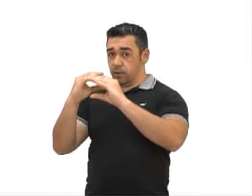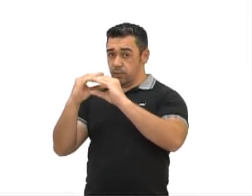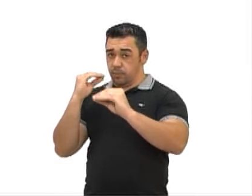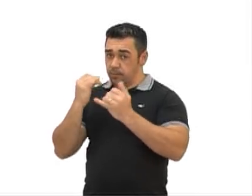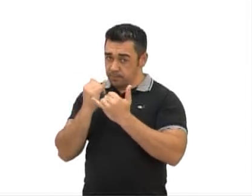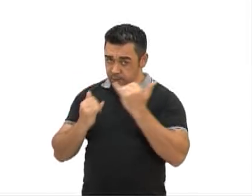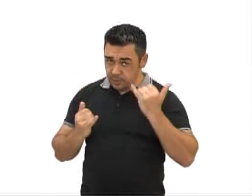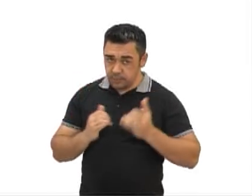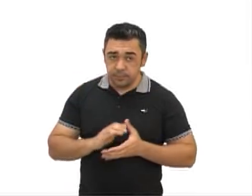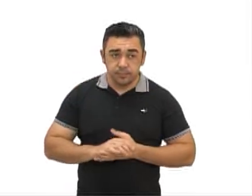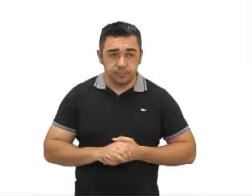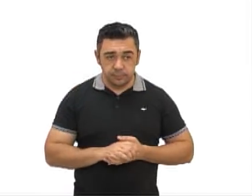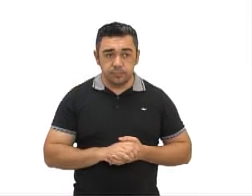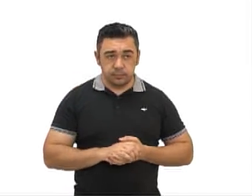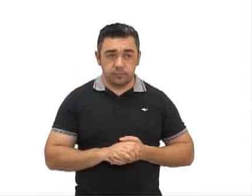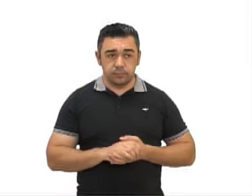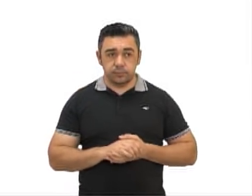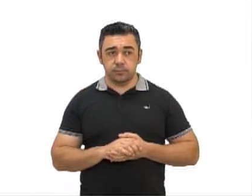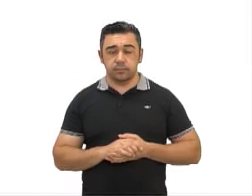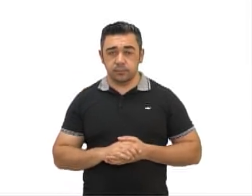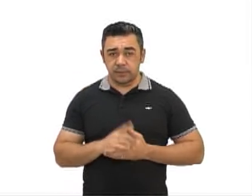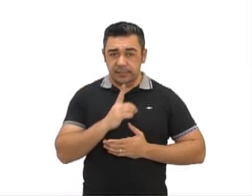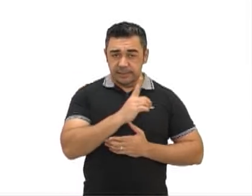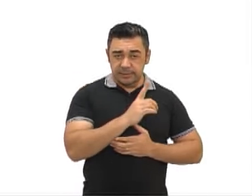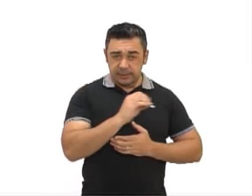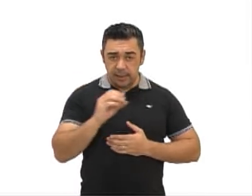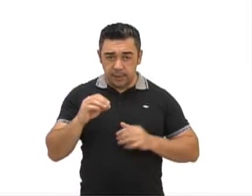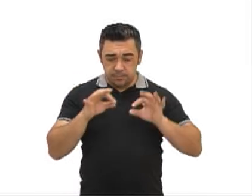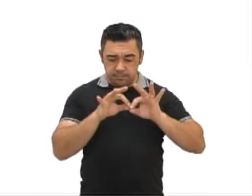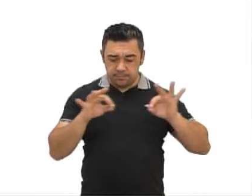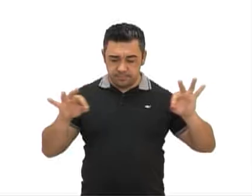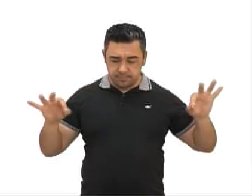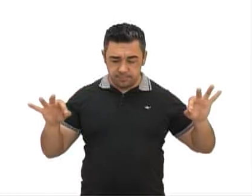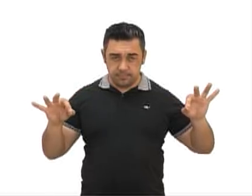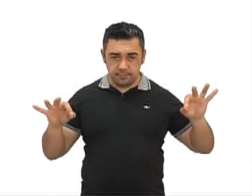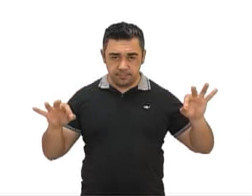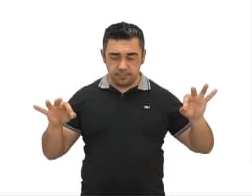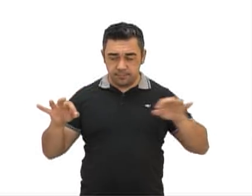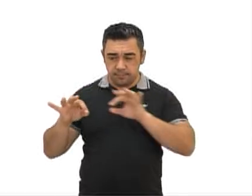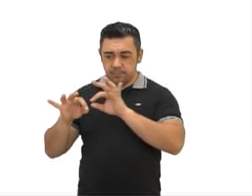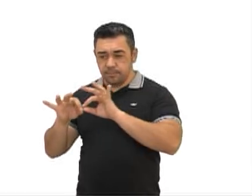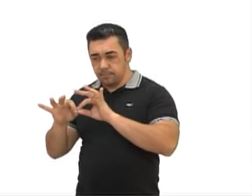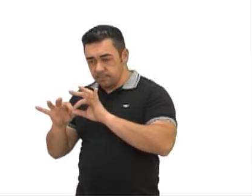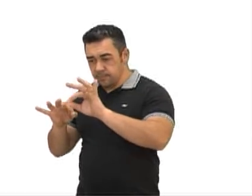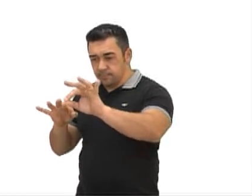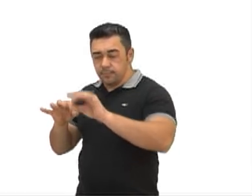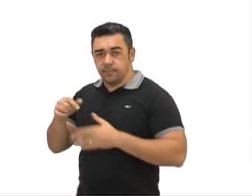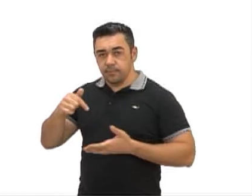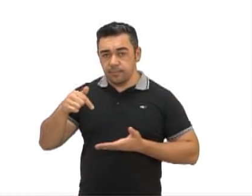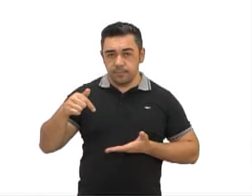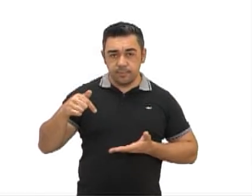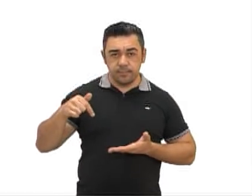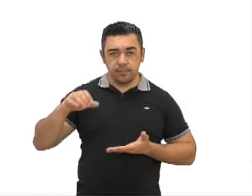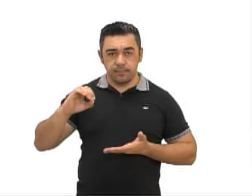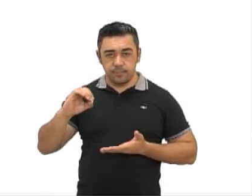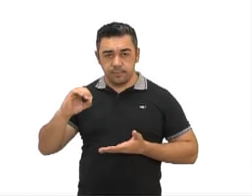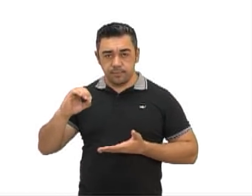esportes são parecidos, né? Ele tem 100 metros de comprimento por 70 de largura,